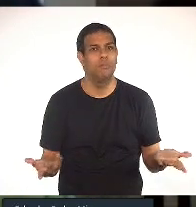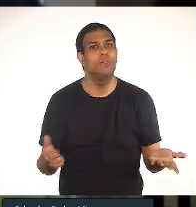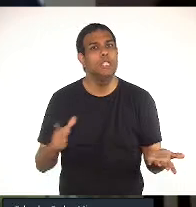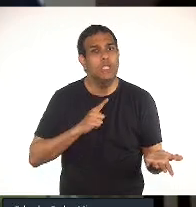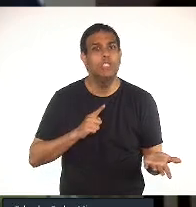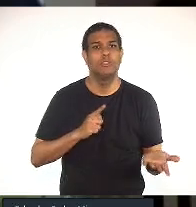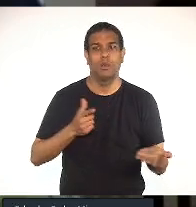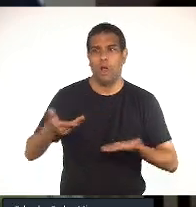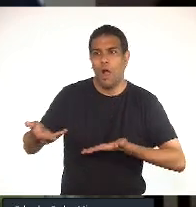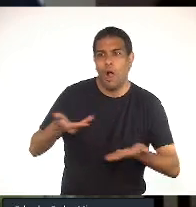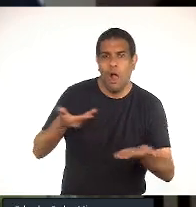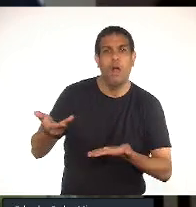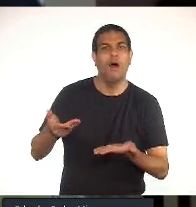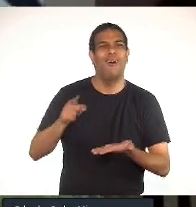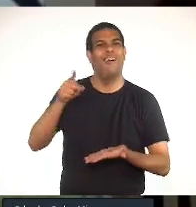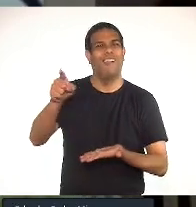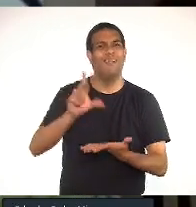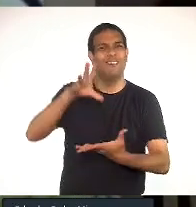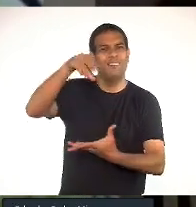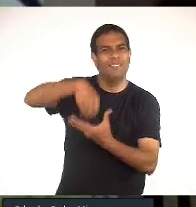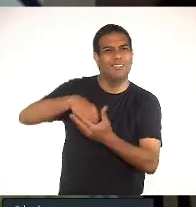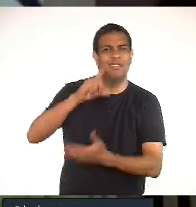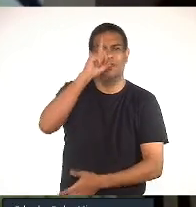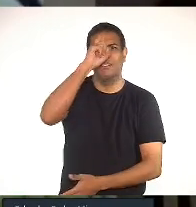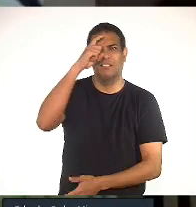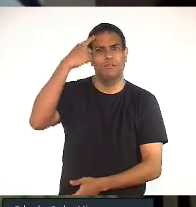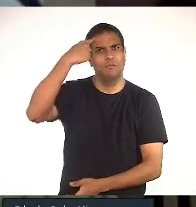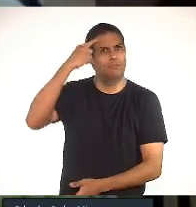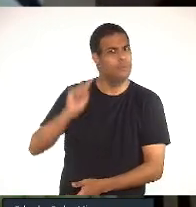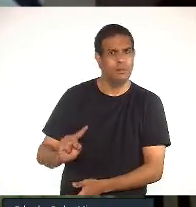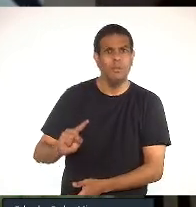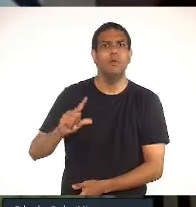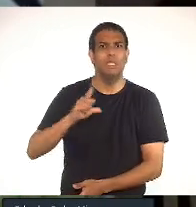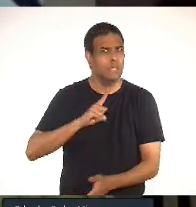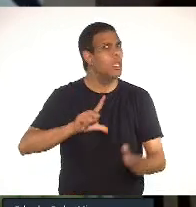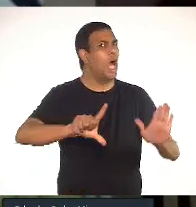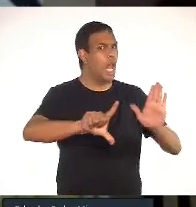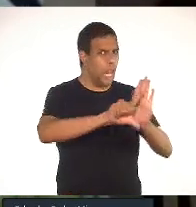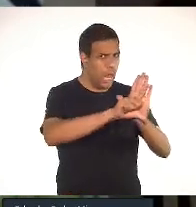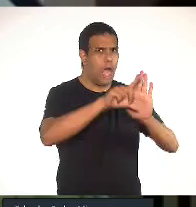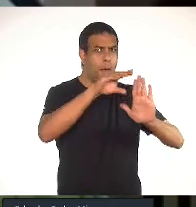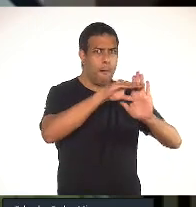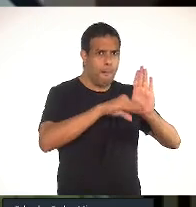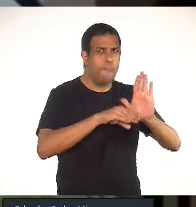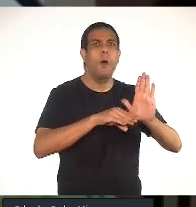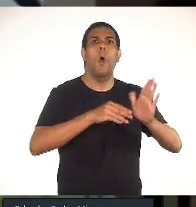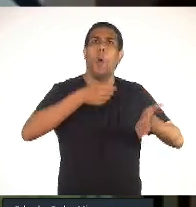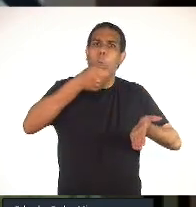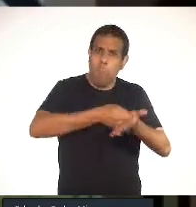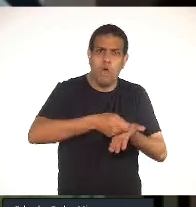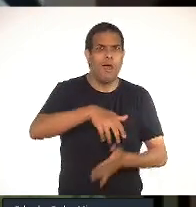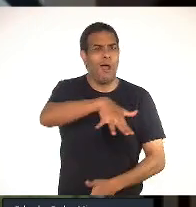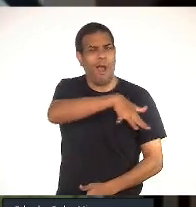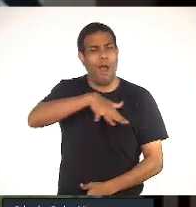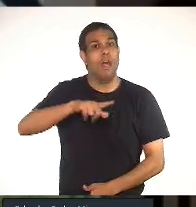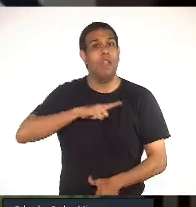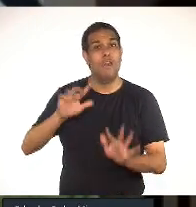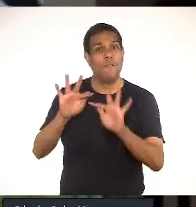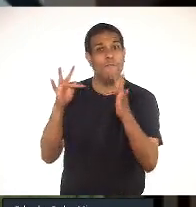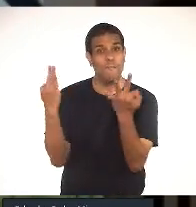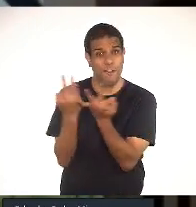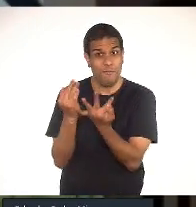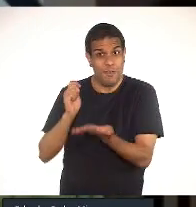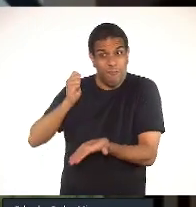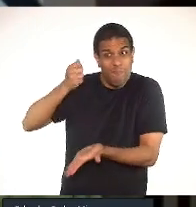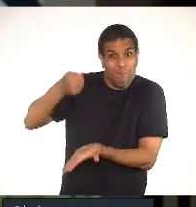as atendentes lá da portaria não sabiam que a lei existia, que uma doula escolhida pela família, paga pela família,